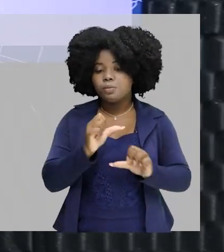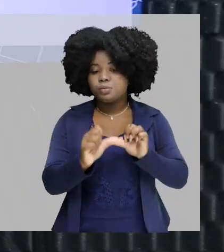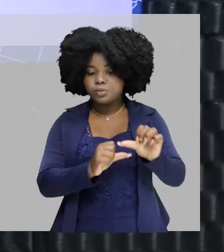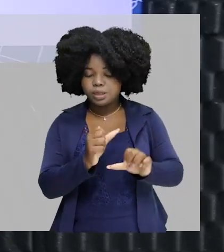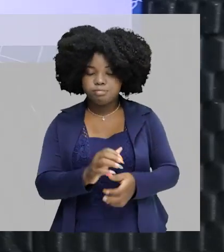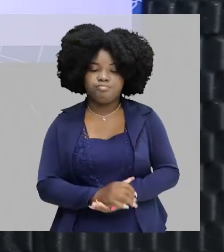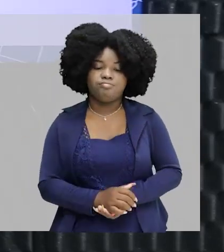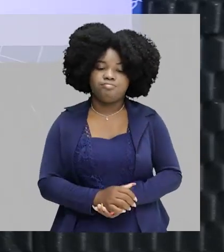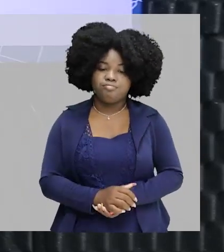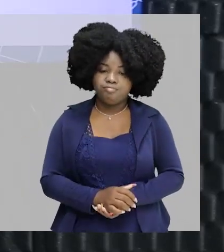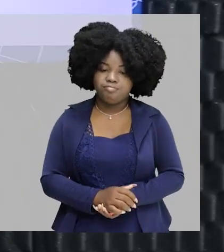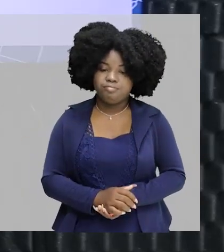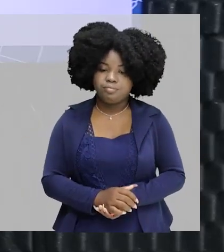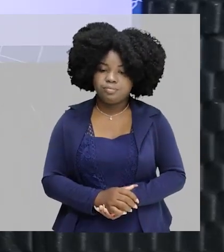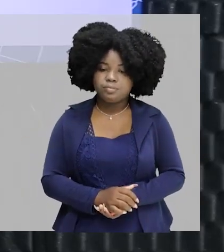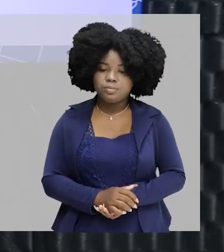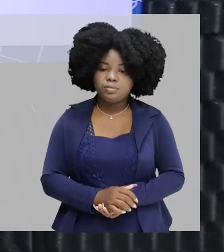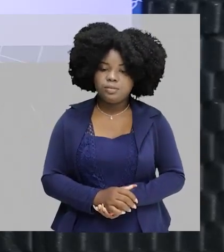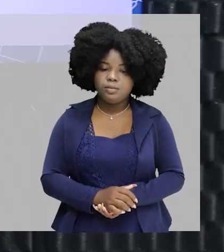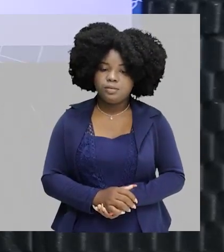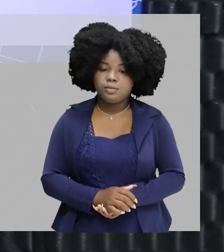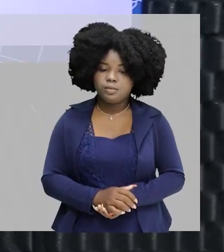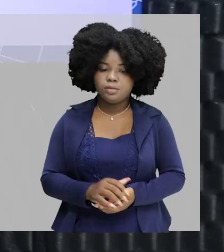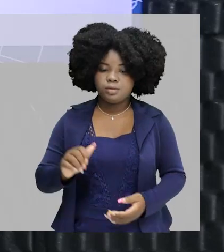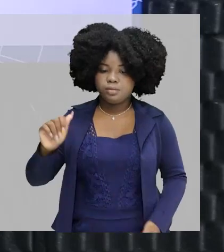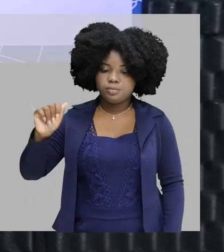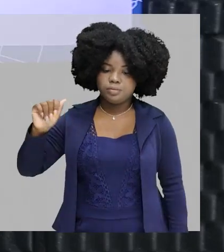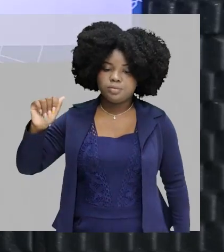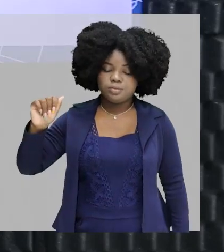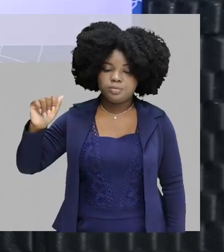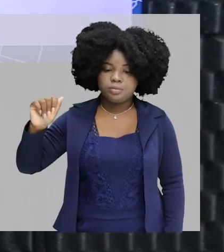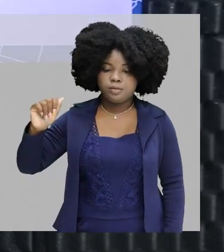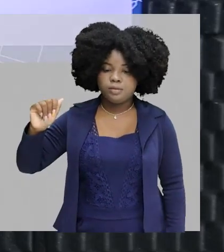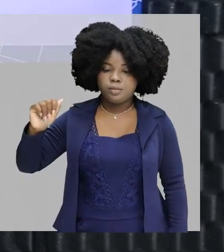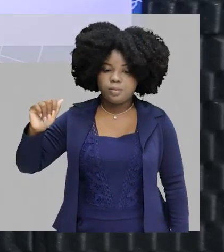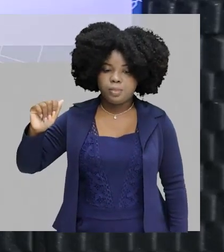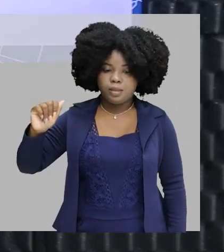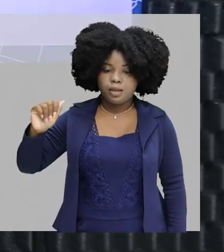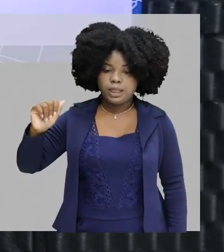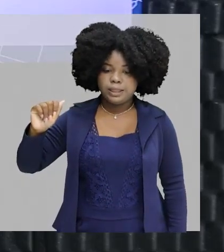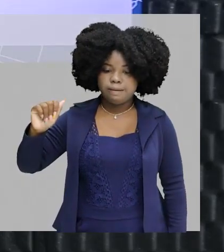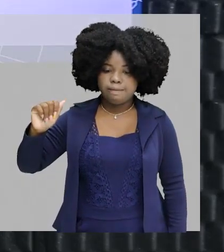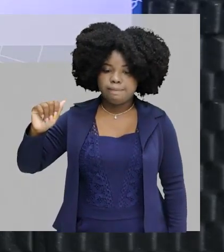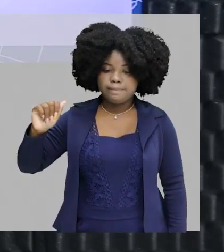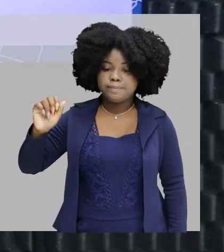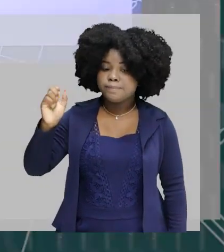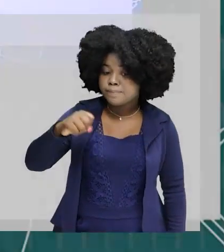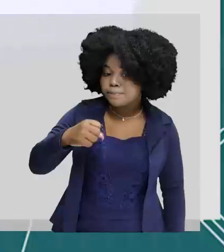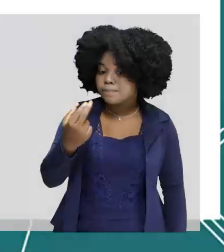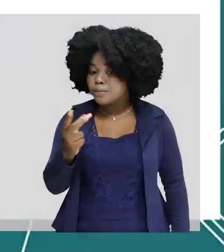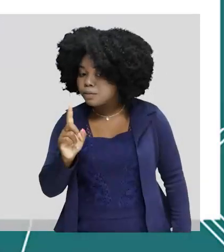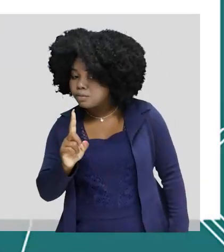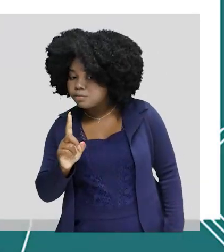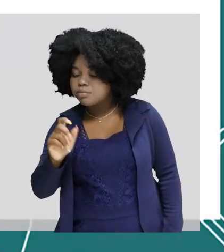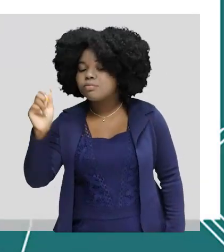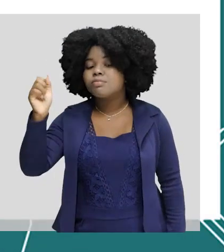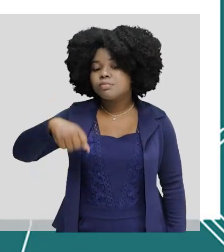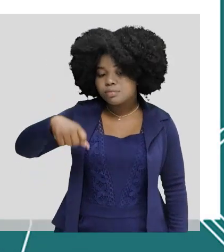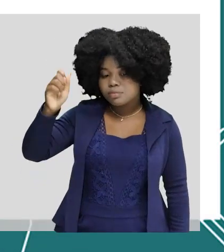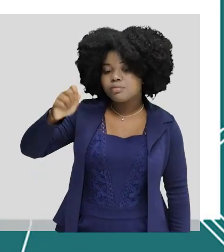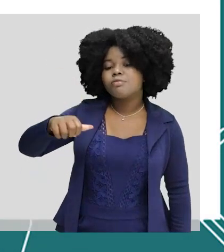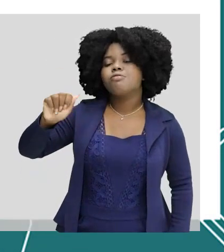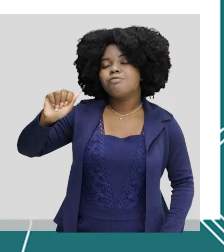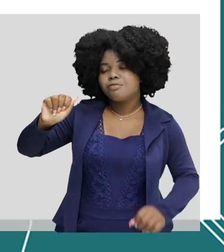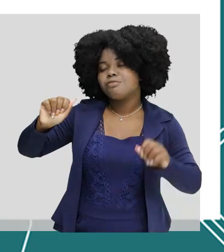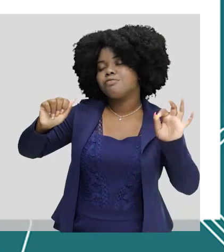mudança demográfica brasileira do presente século XXI? Diminuição da taxa de natalidade vai apresentar, sim ou não? Sim, né, galera?